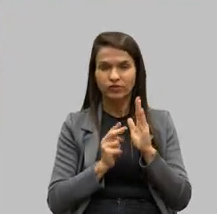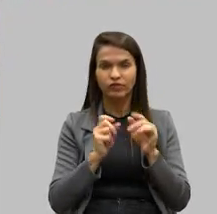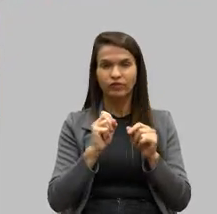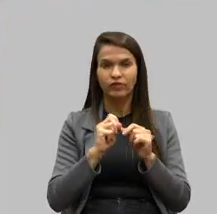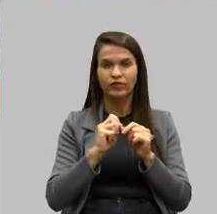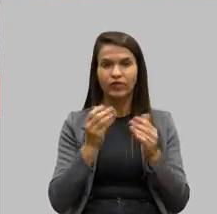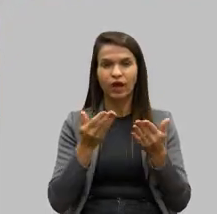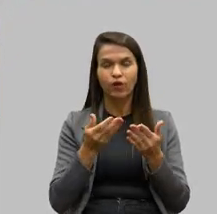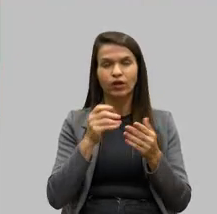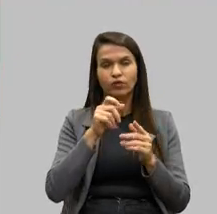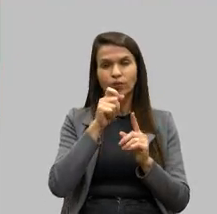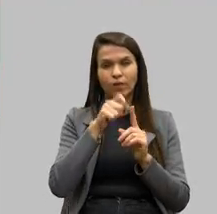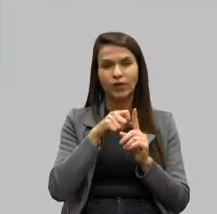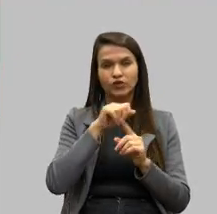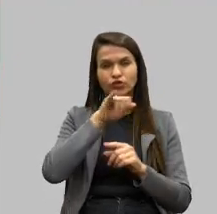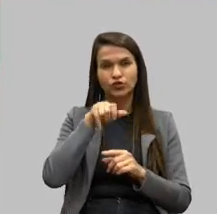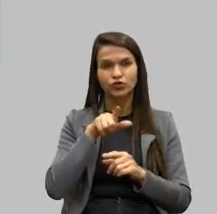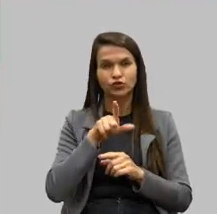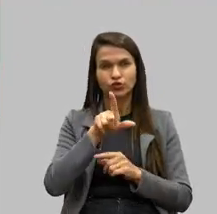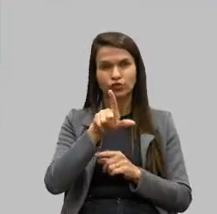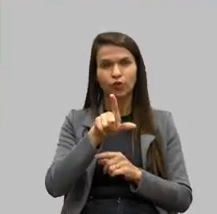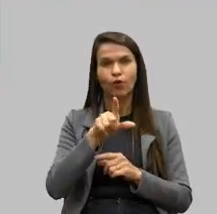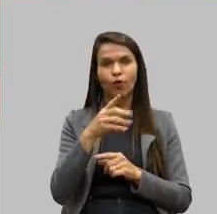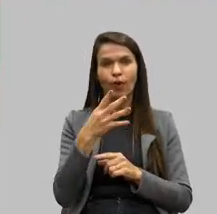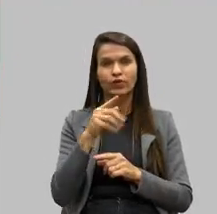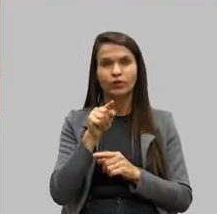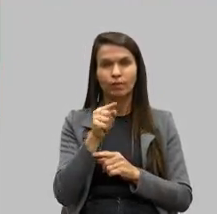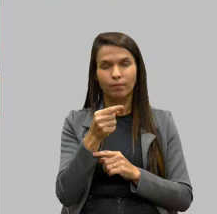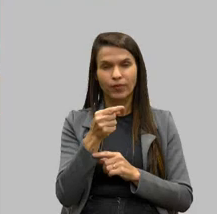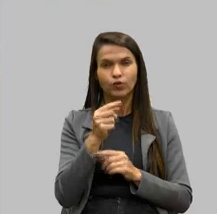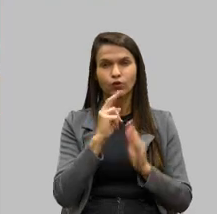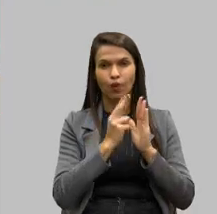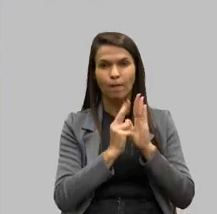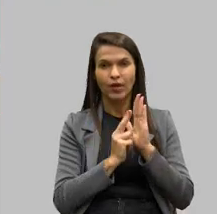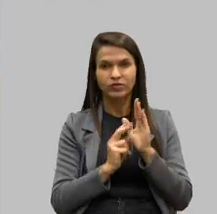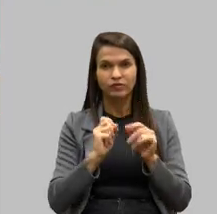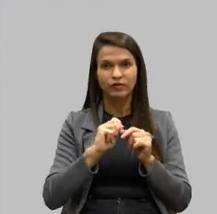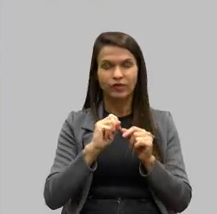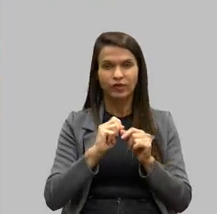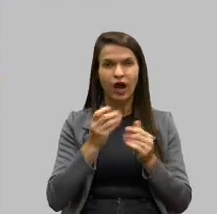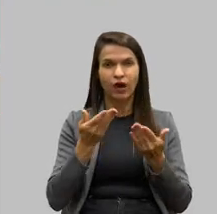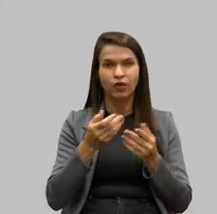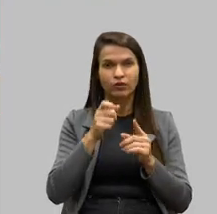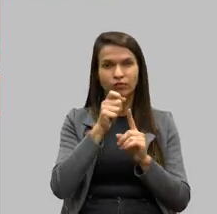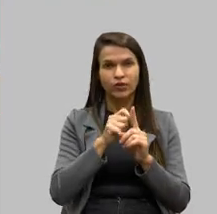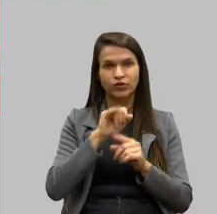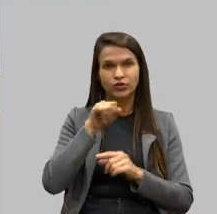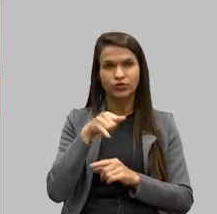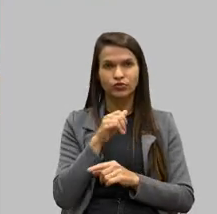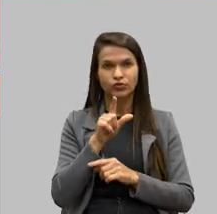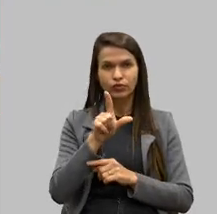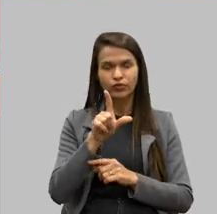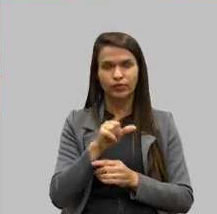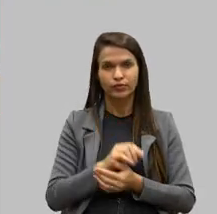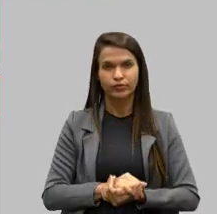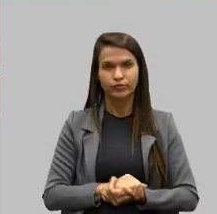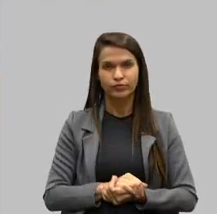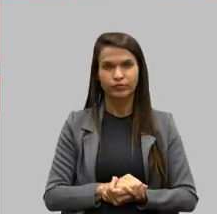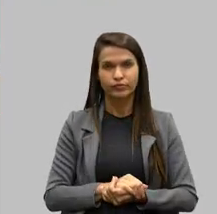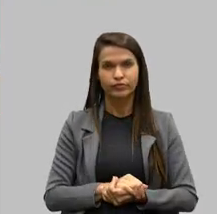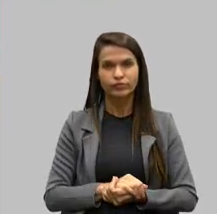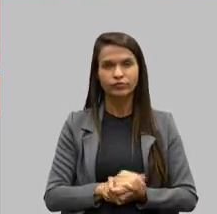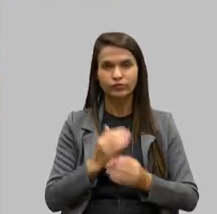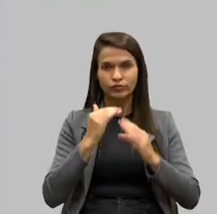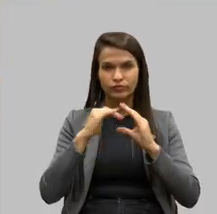agora no mês de julho. 4 mil nomeações serão feitas agora no mês de julho. Que seja